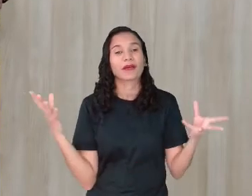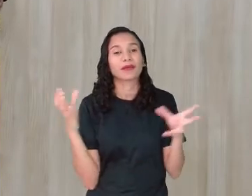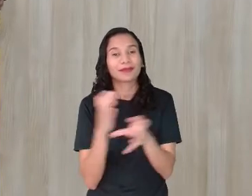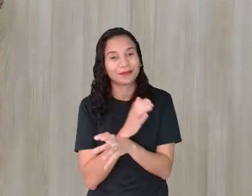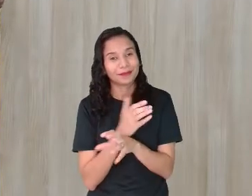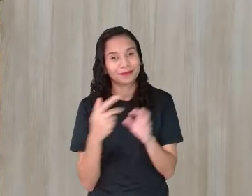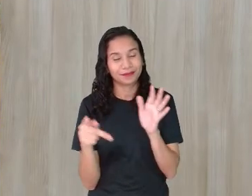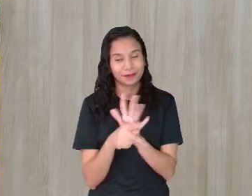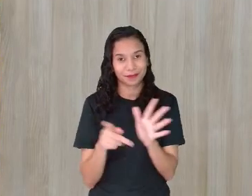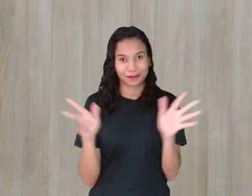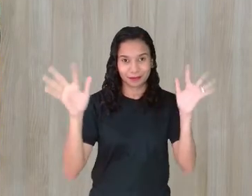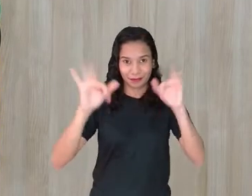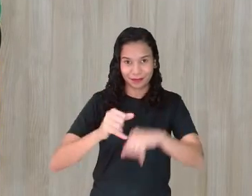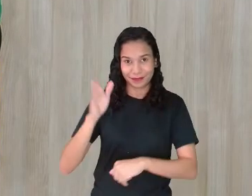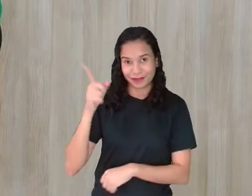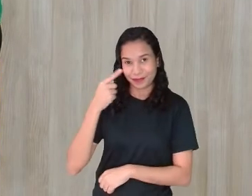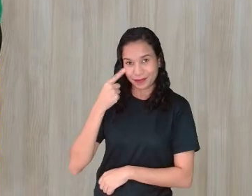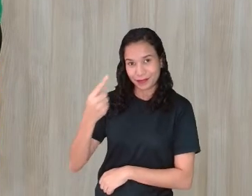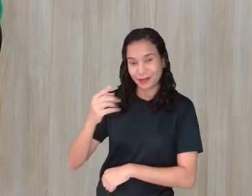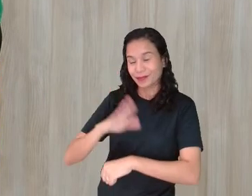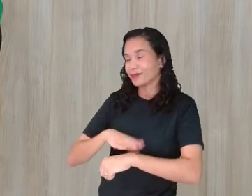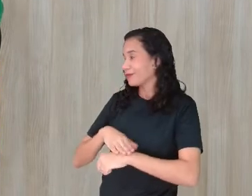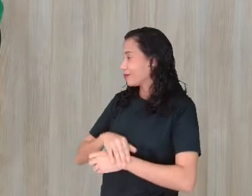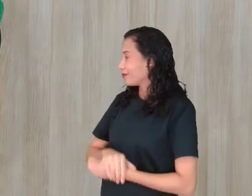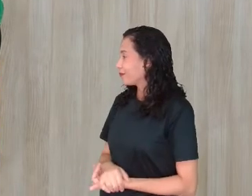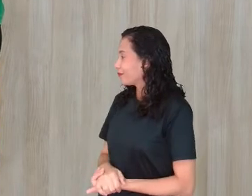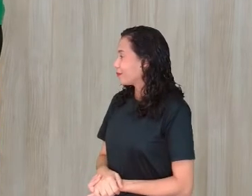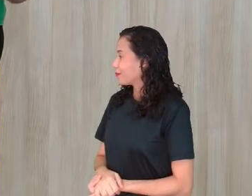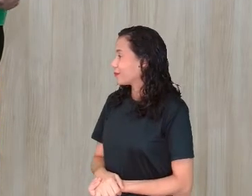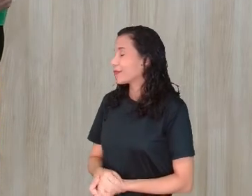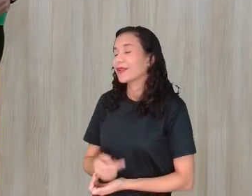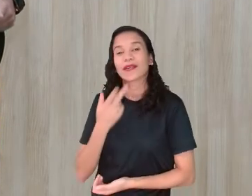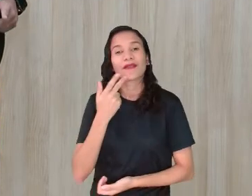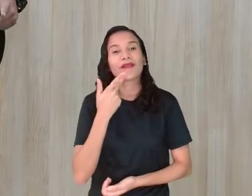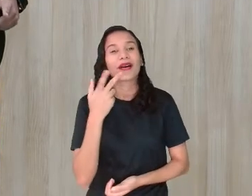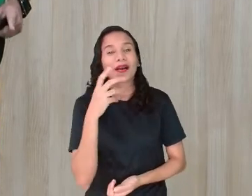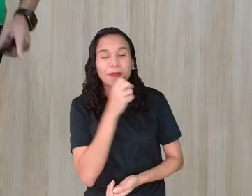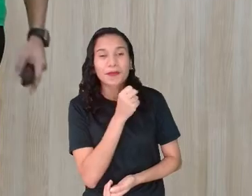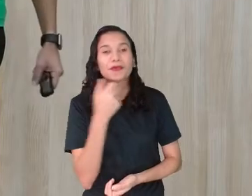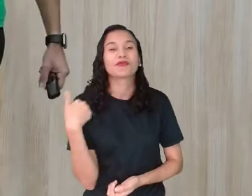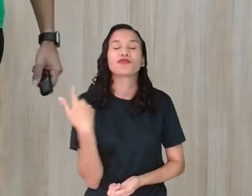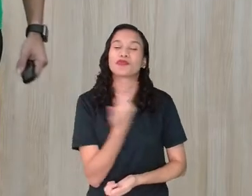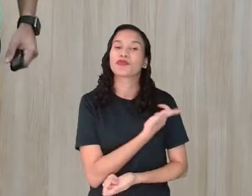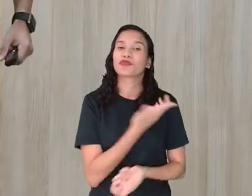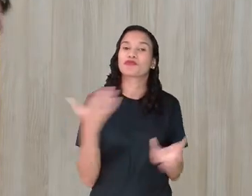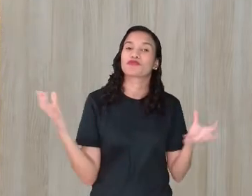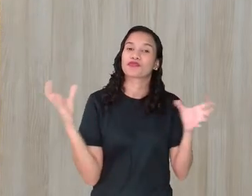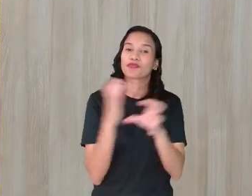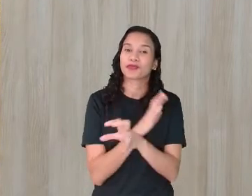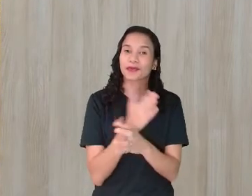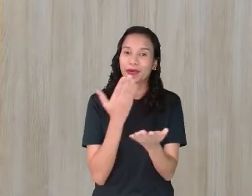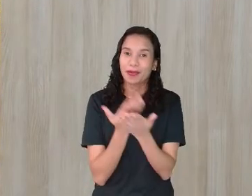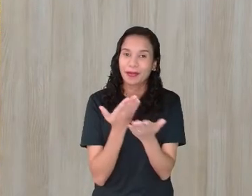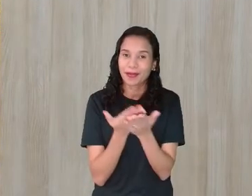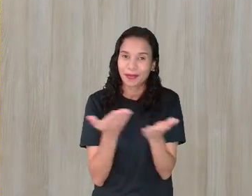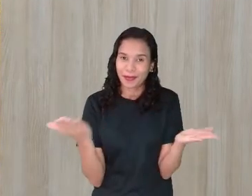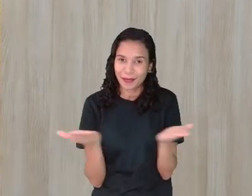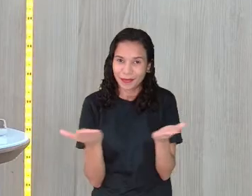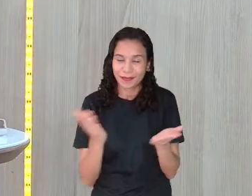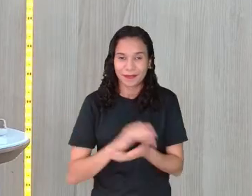aí. Finais já, viu, professor? Já estouramos o tempo. Considerações finais para a gente encerrar a nossa aula de